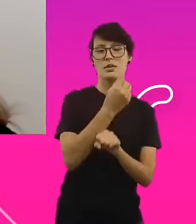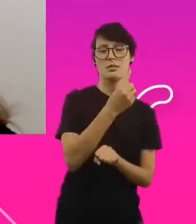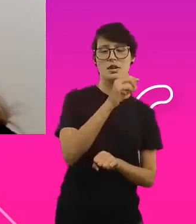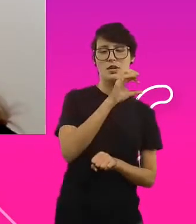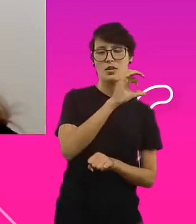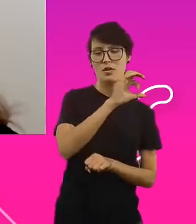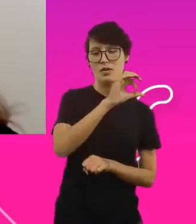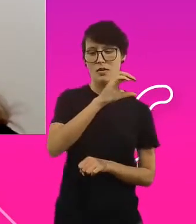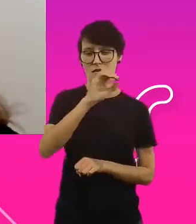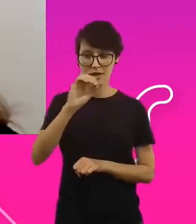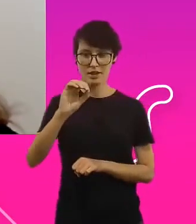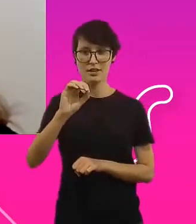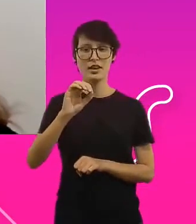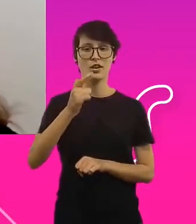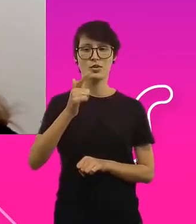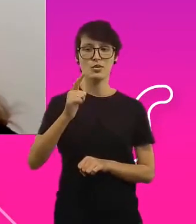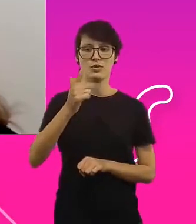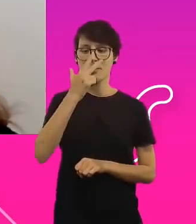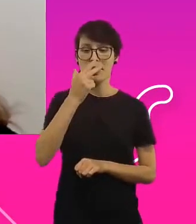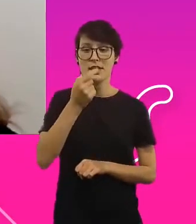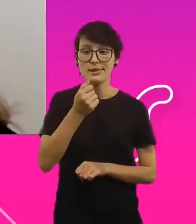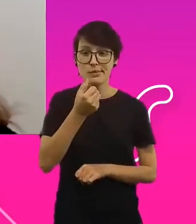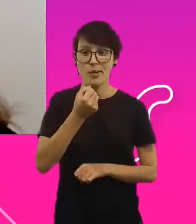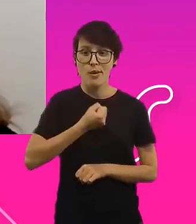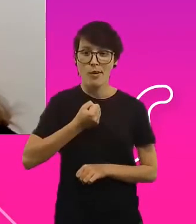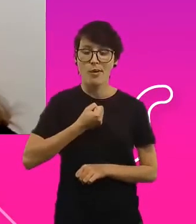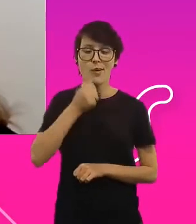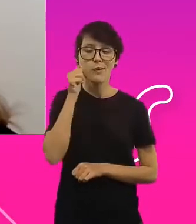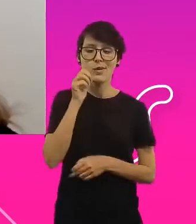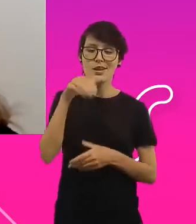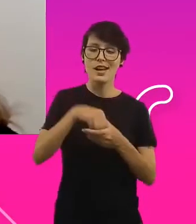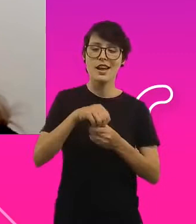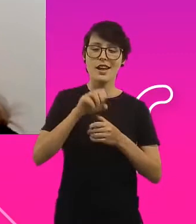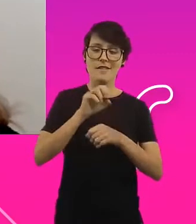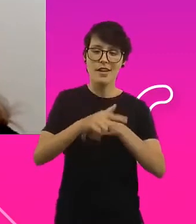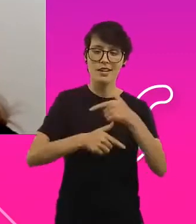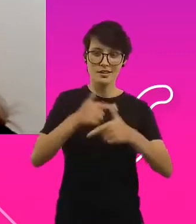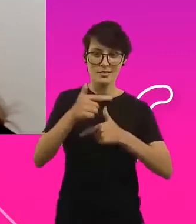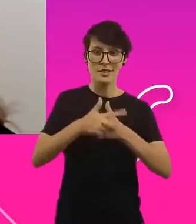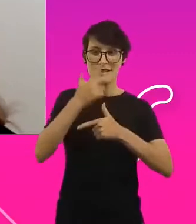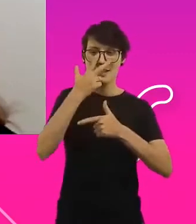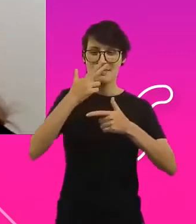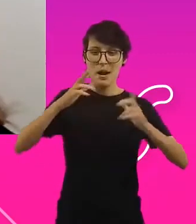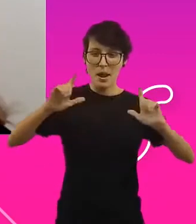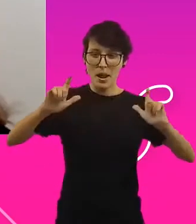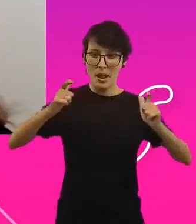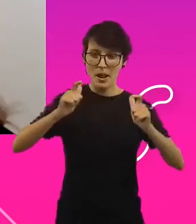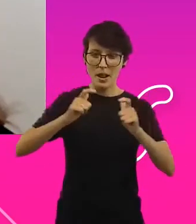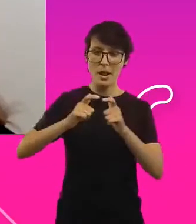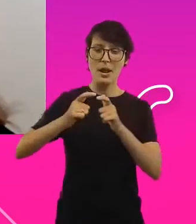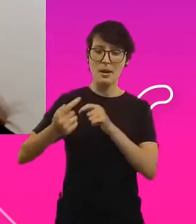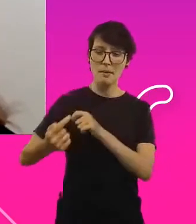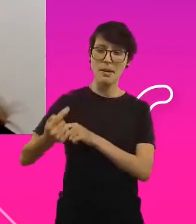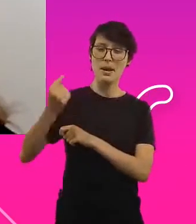de mulheres no mercado de trabalho, é um retrocesso de 30 anos da inserção da mulher no mercado de